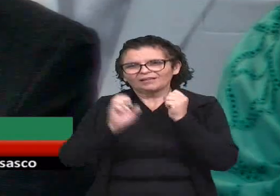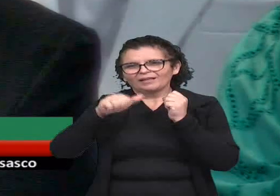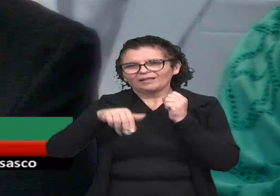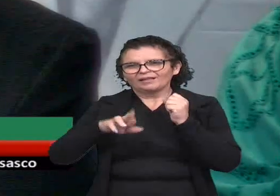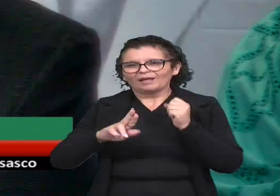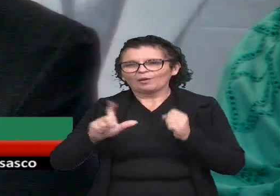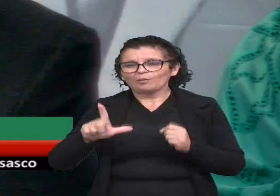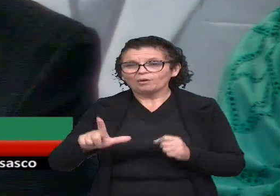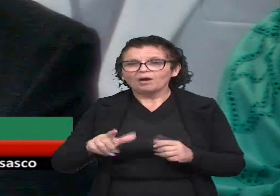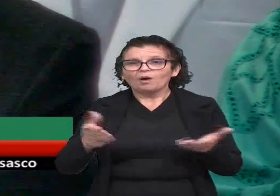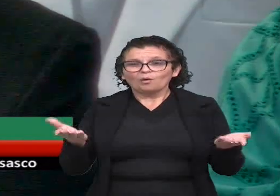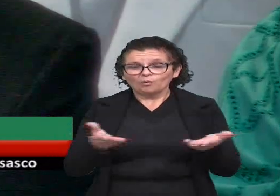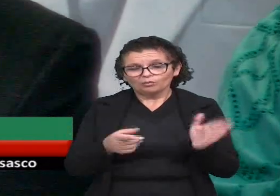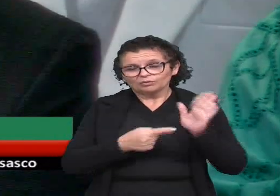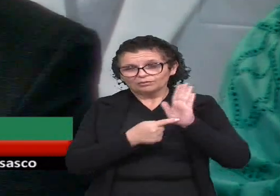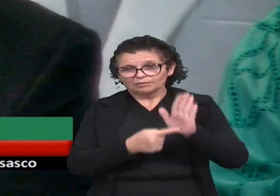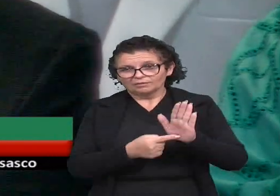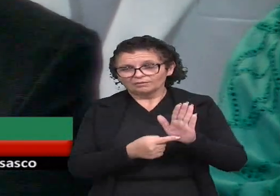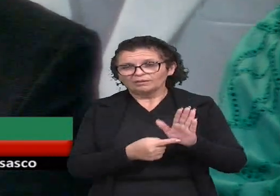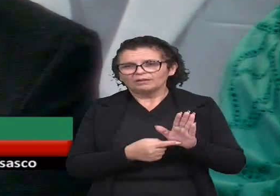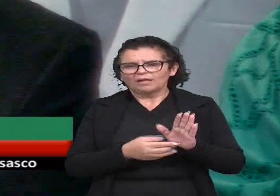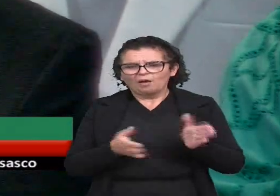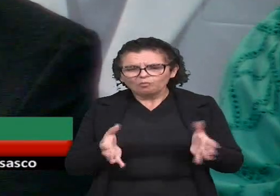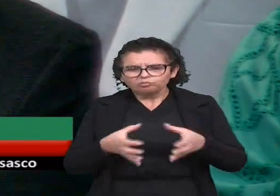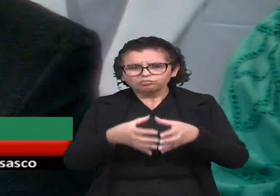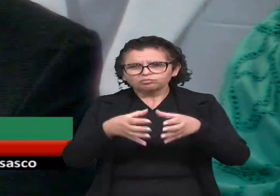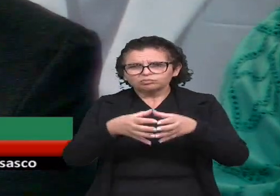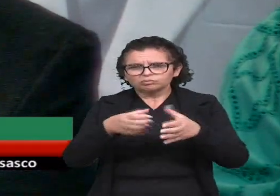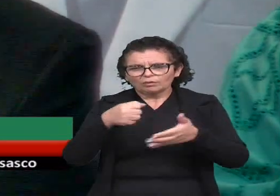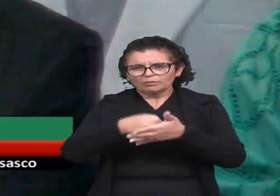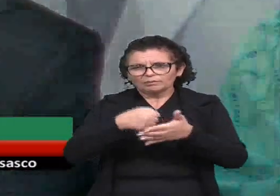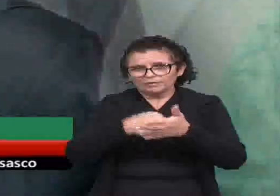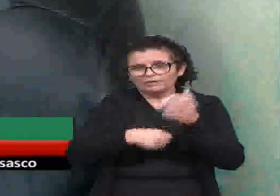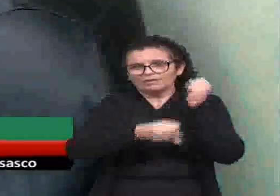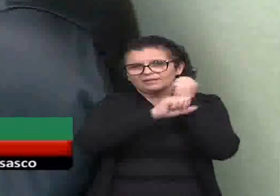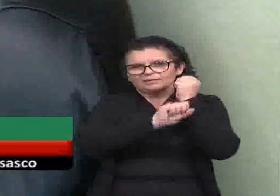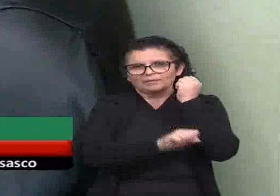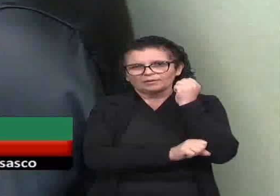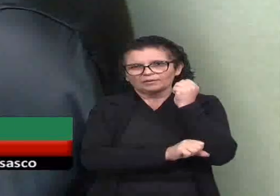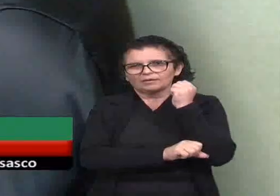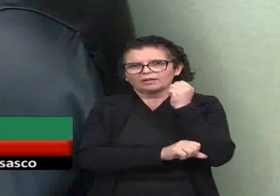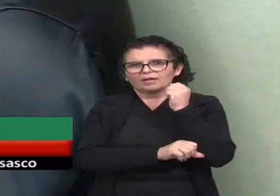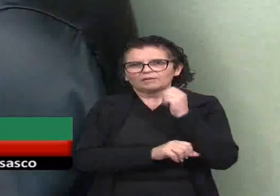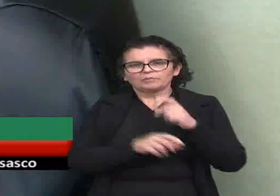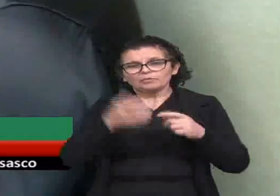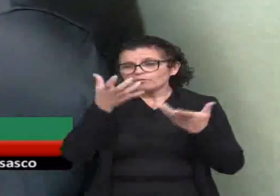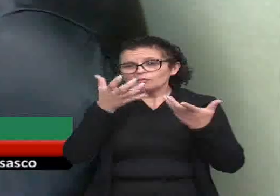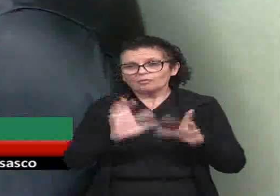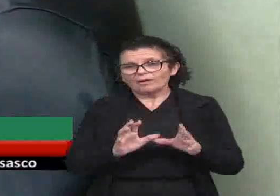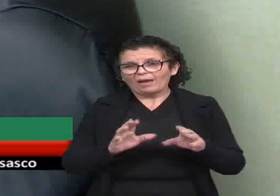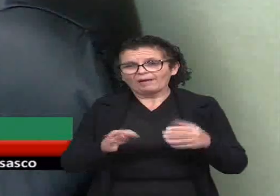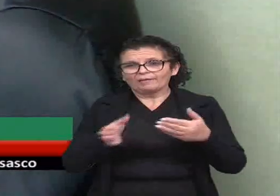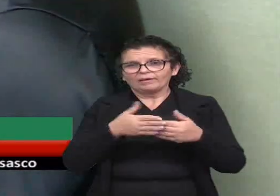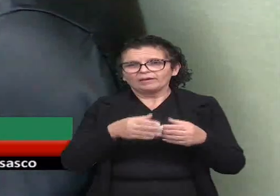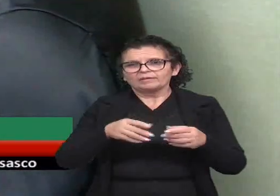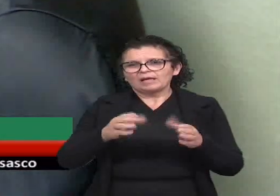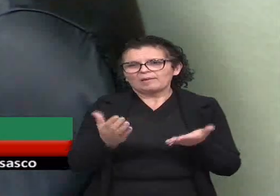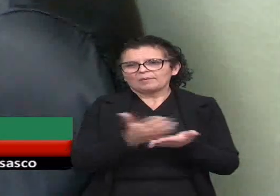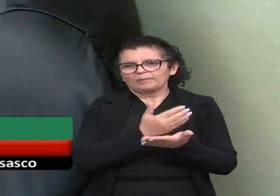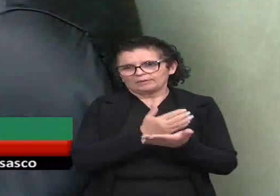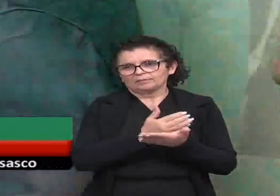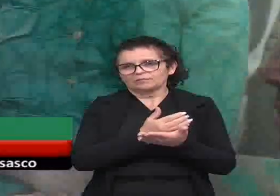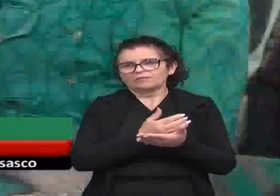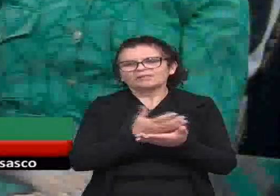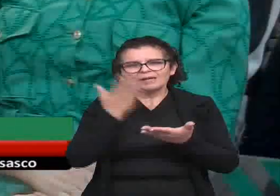Ju protocolou nessa casa aqui a frente parlamentar em defesa da Sabesp contra a privatização, porque a gente sabe o trabalho que